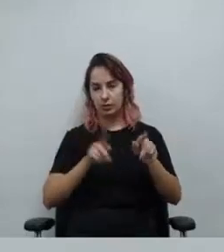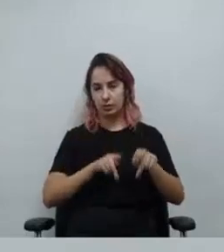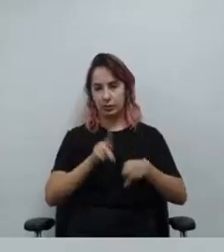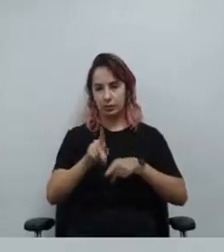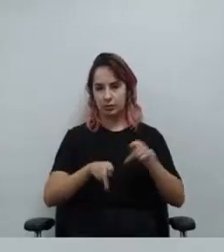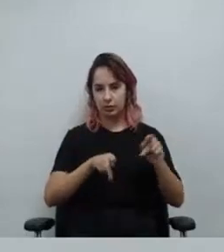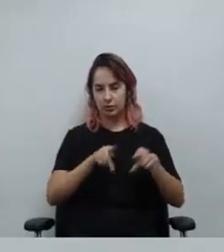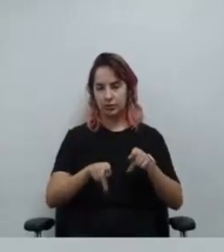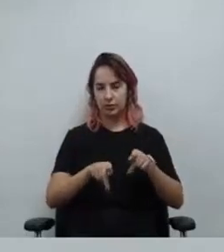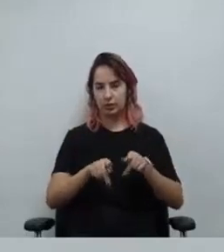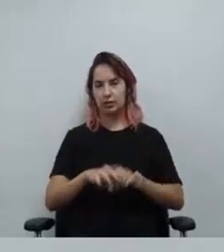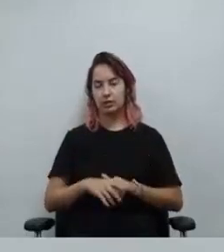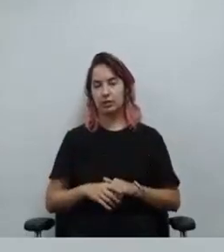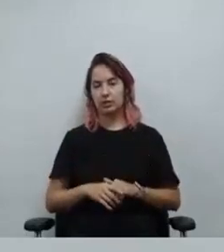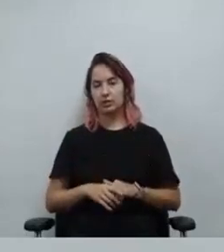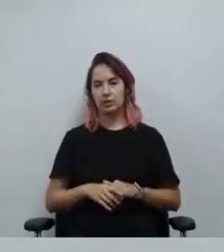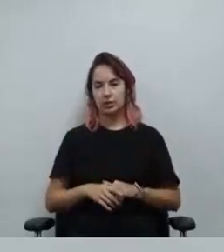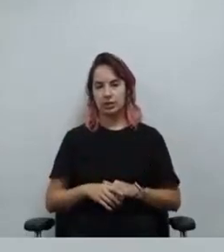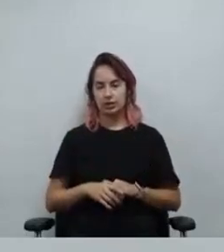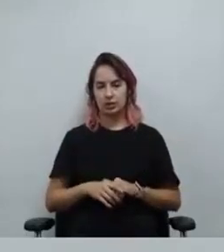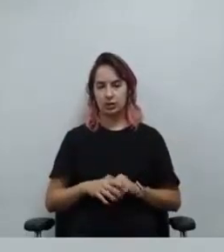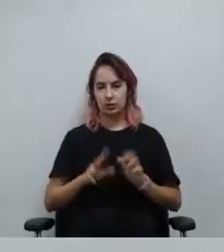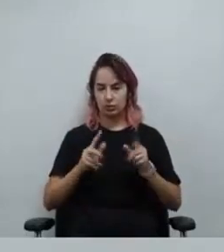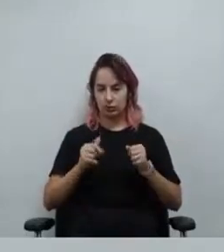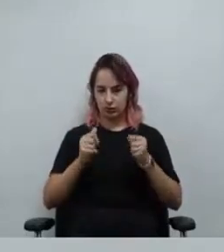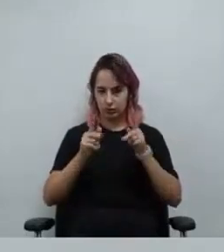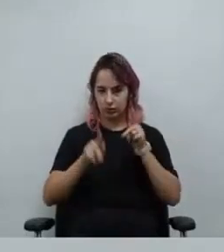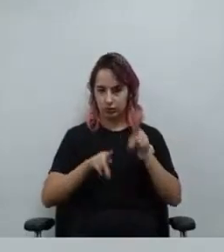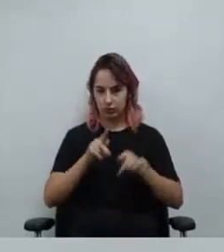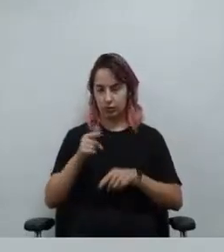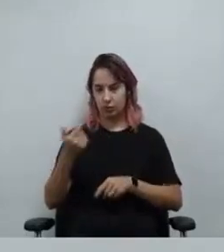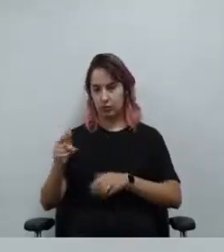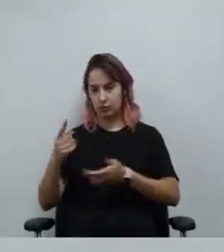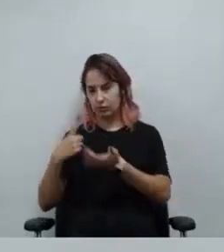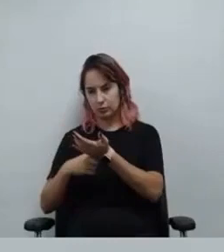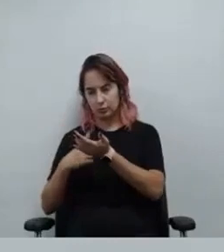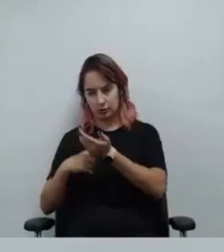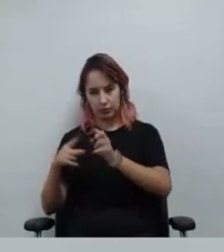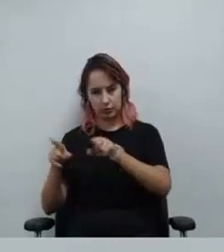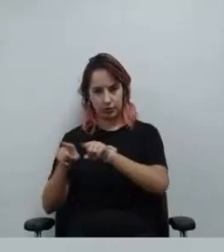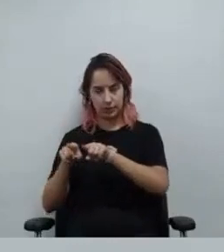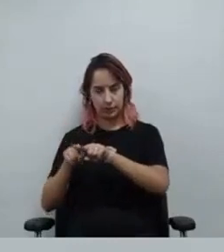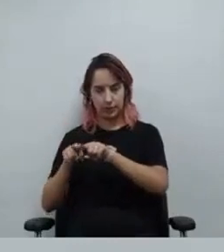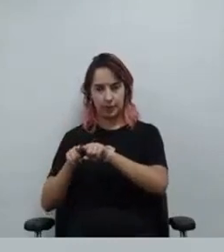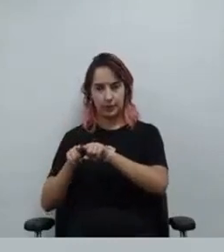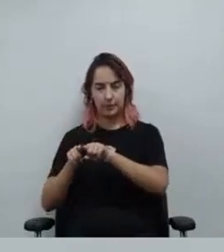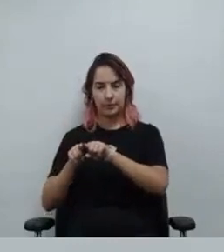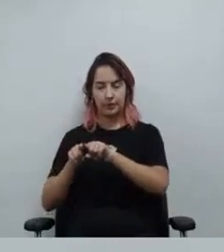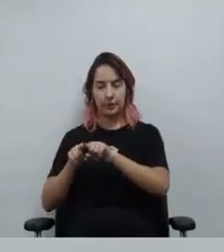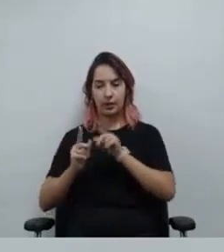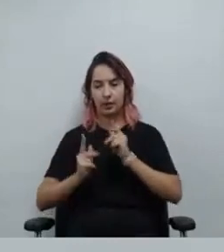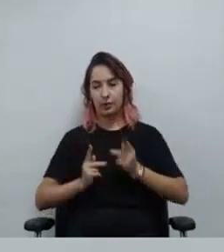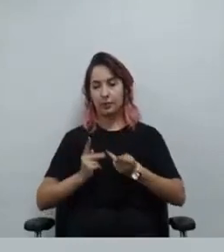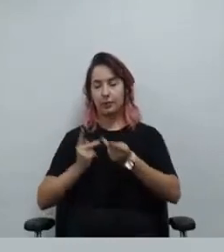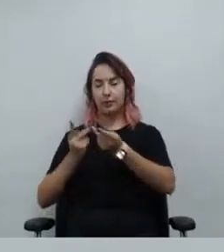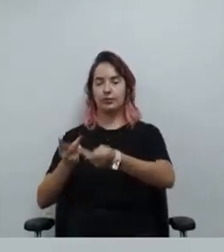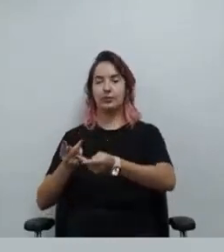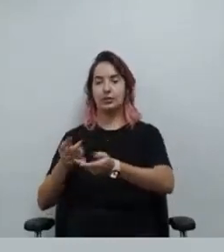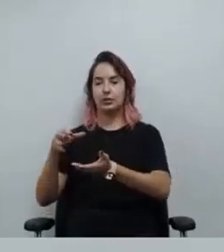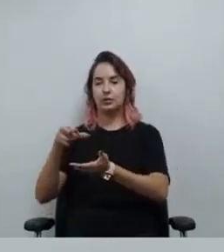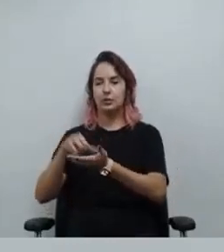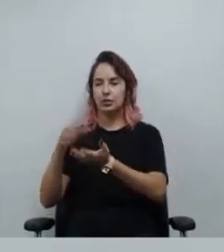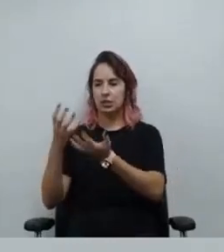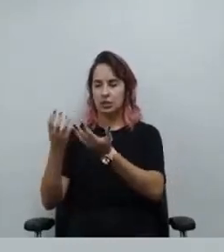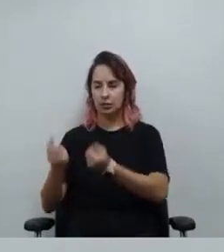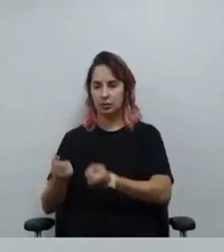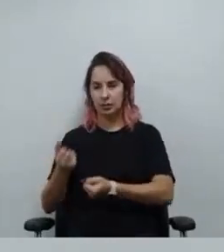de uma ótica freiriana, a partir de uma ótica popular. Uma outra proposta que fizemos também para a IDEP foi no sentido de uma visita a um centro de